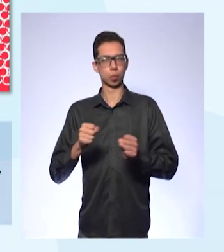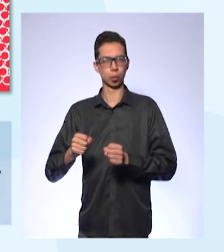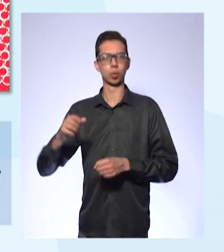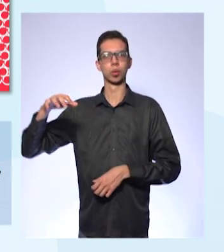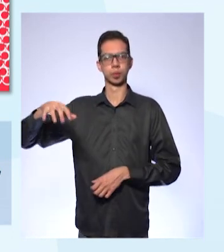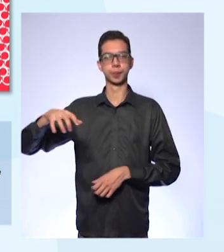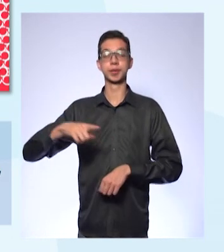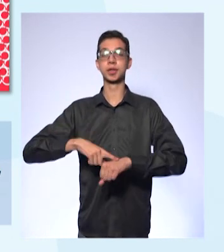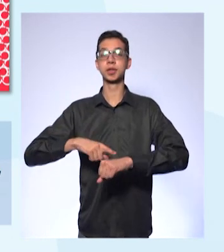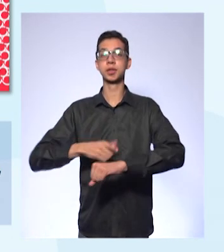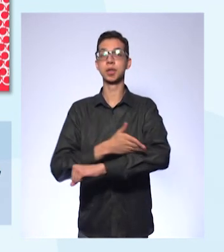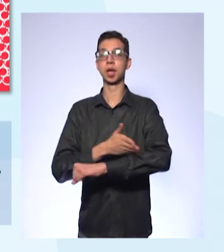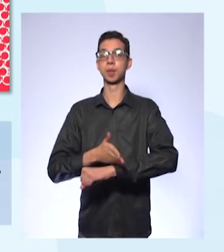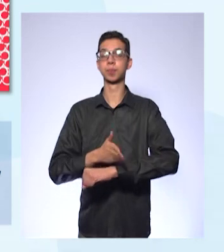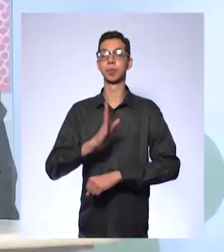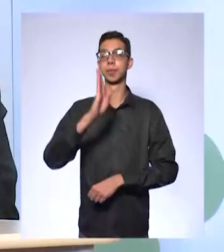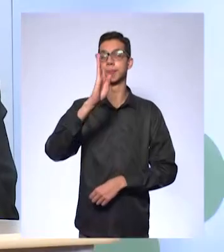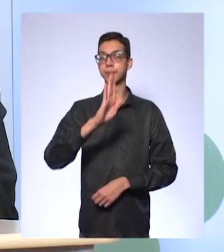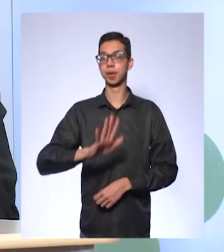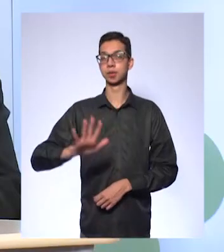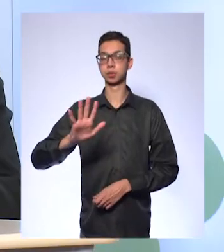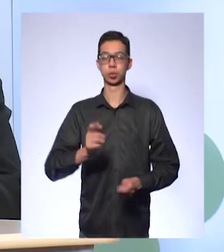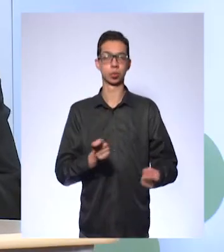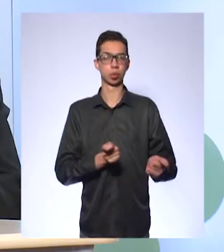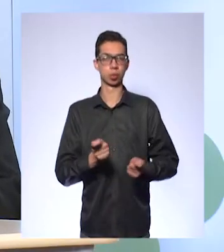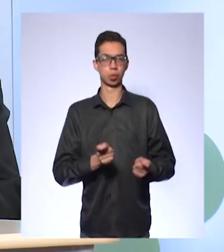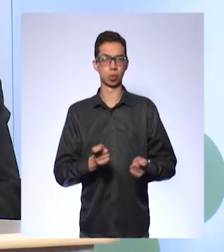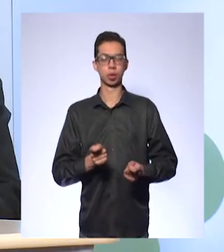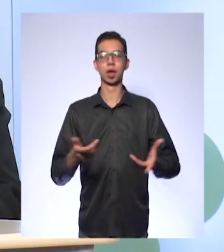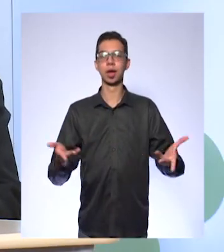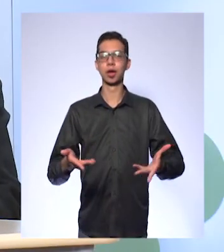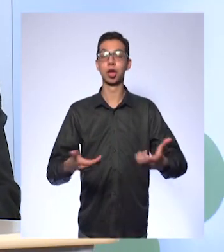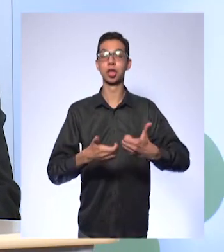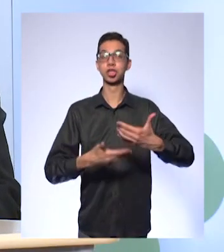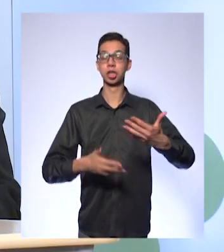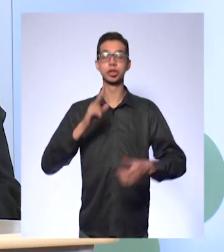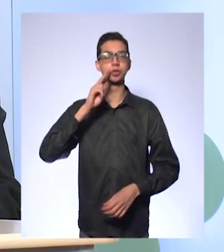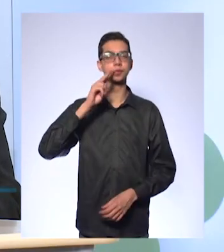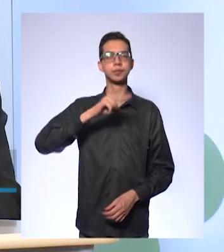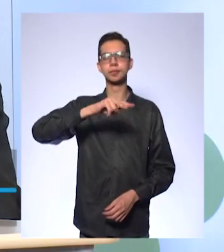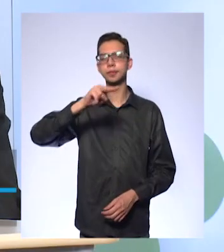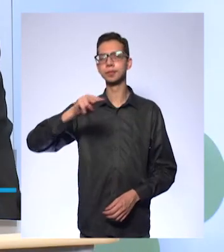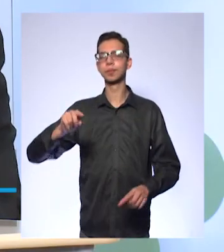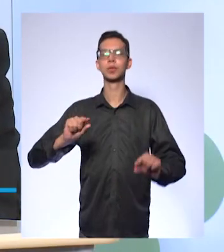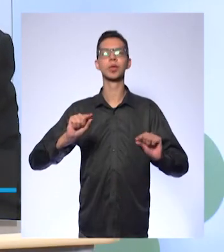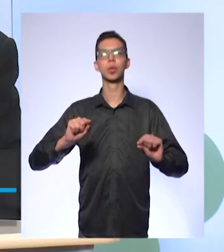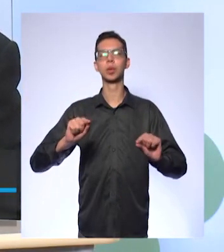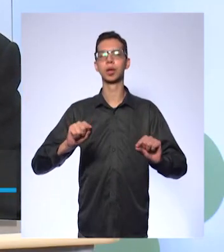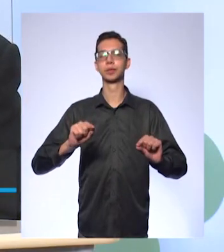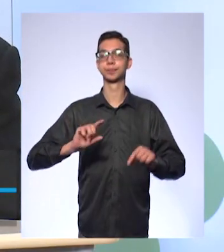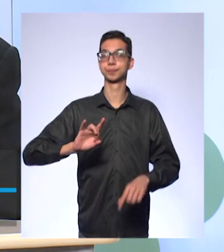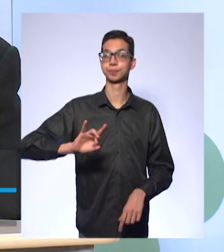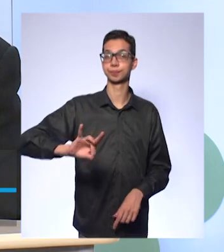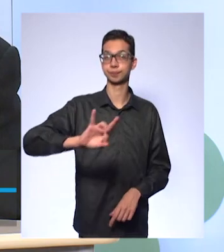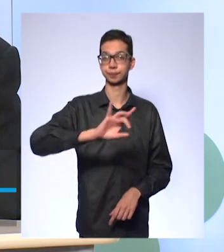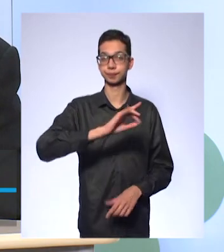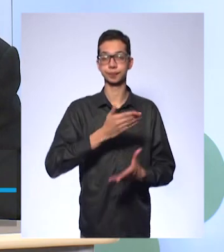no Brasil. E aí, vamos agora ir para o chat, vamos ver o que os estudantes estão falando. O